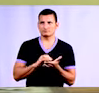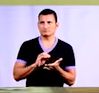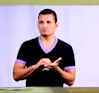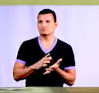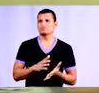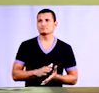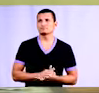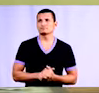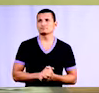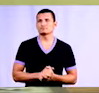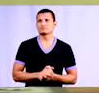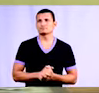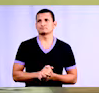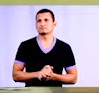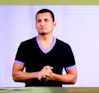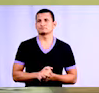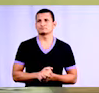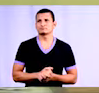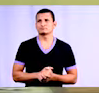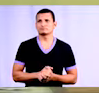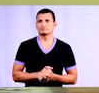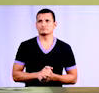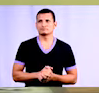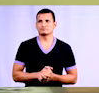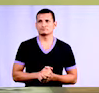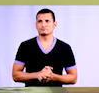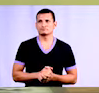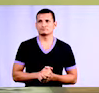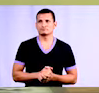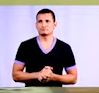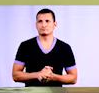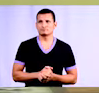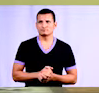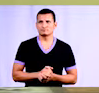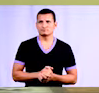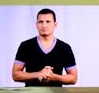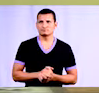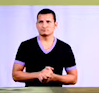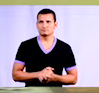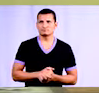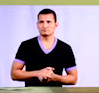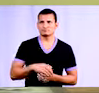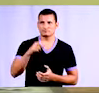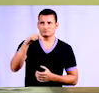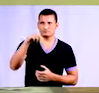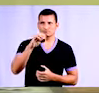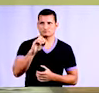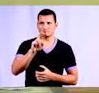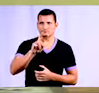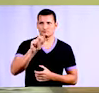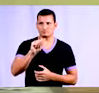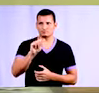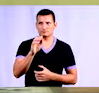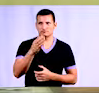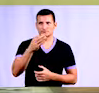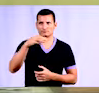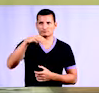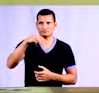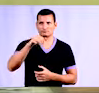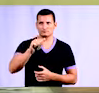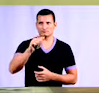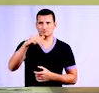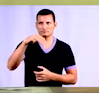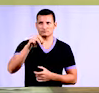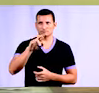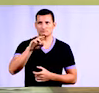econômica, mas é por aí, né? Lá em Nova Moré, né? Perto lá da sua cidade, ou Lá perto de Francisco casa.